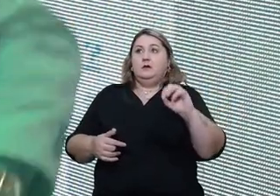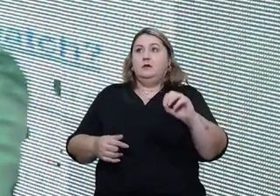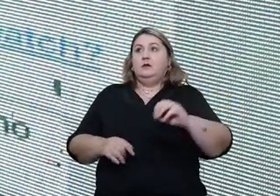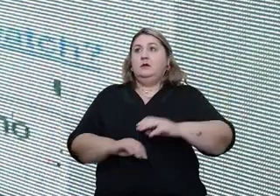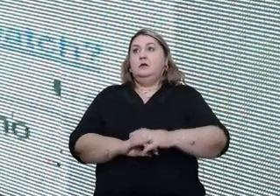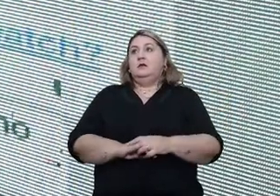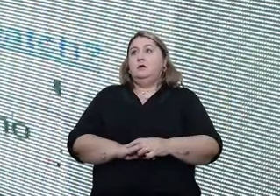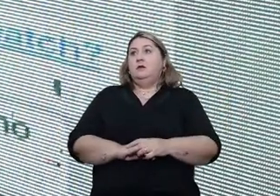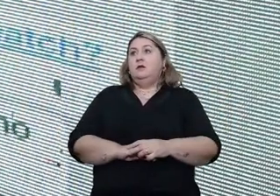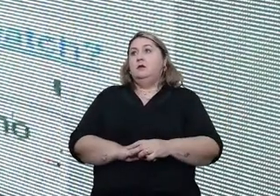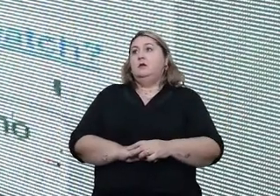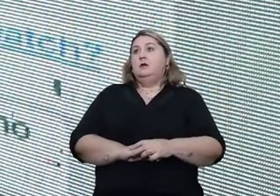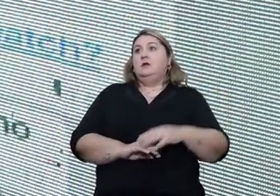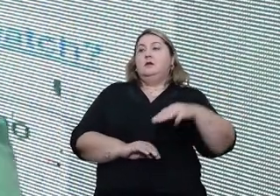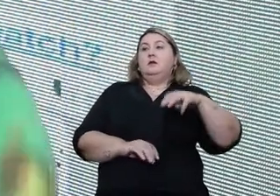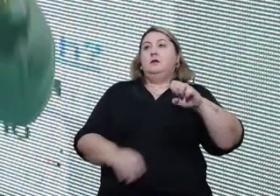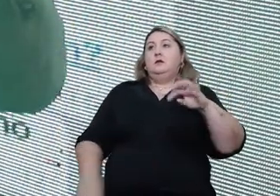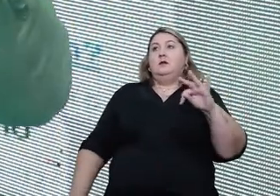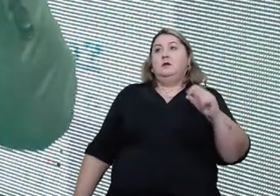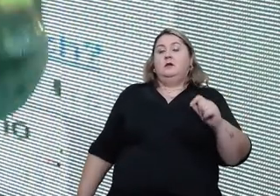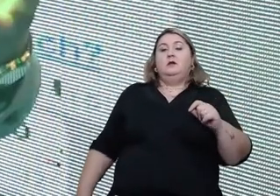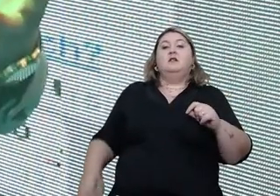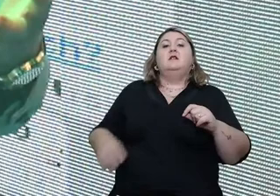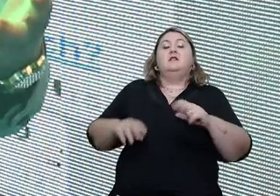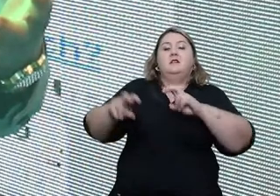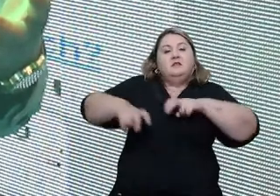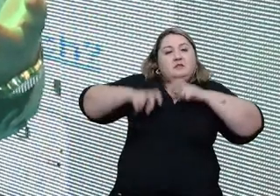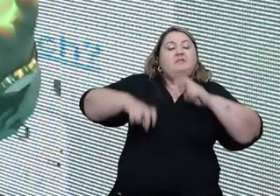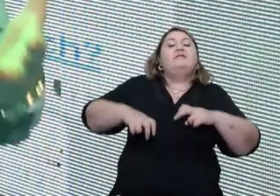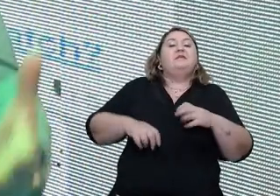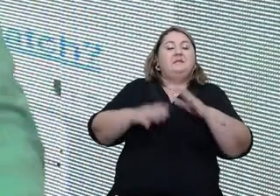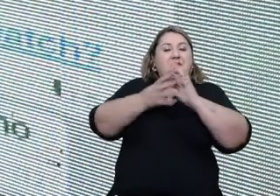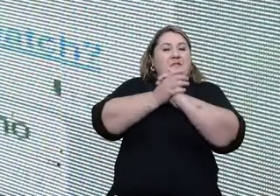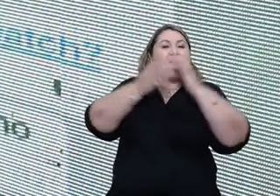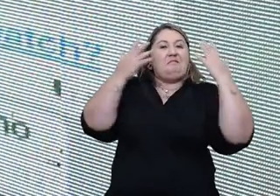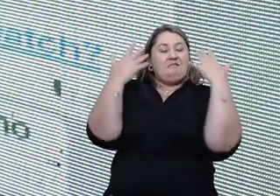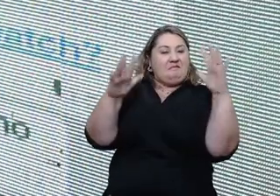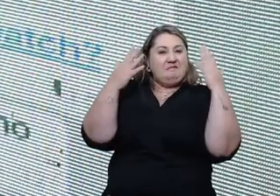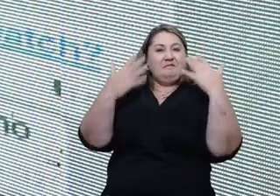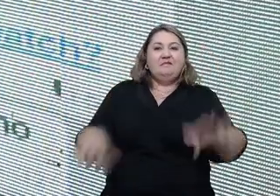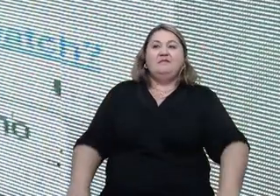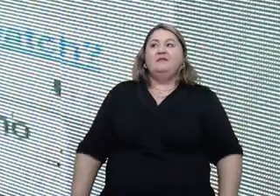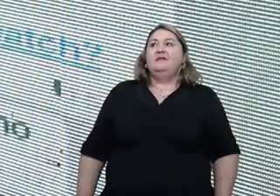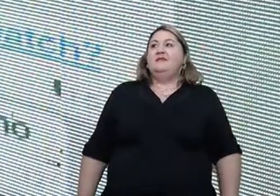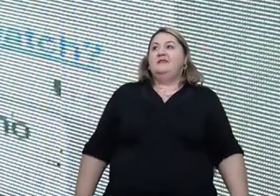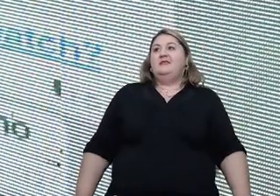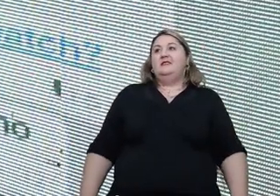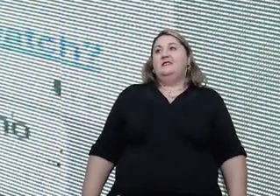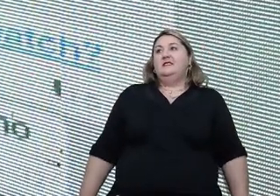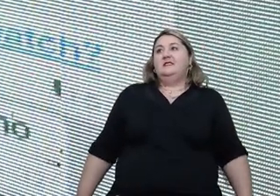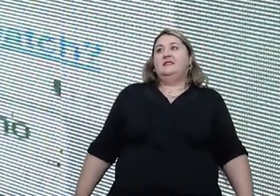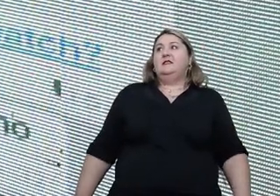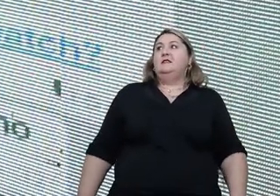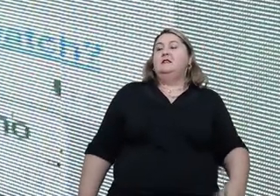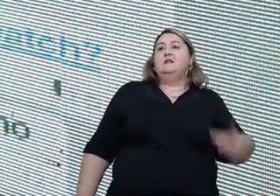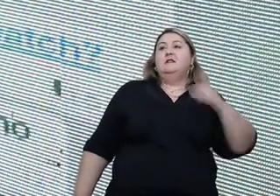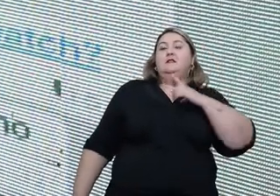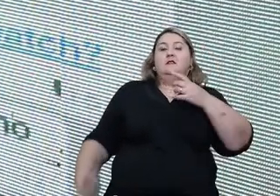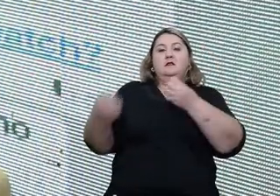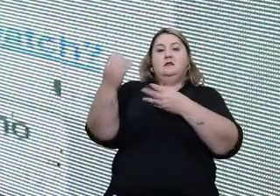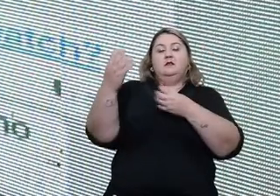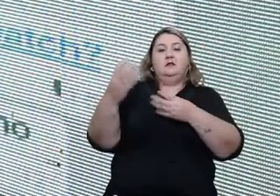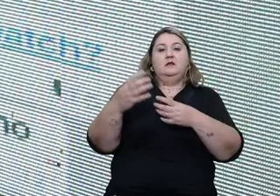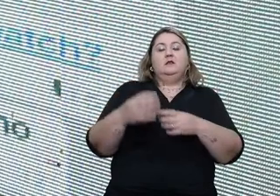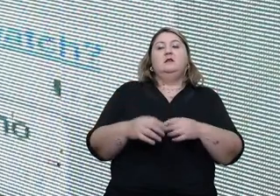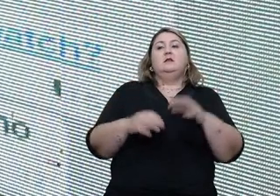Ah, vocês já bateram a meta de plantio? Parabéns. Ei, meta de plantio, obrigado Rodrigo pela informação,